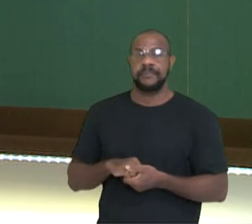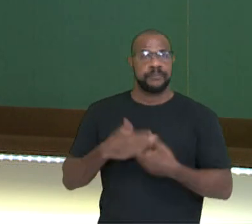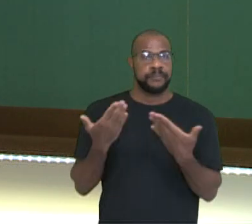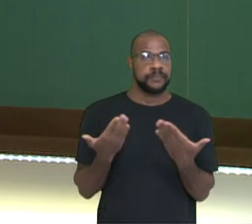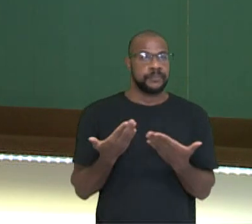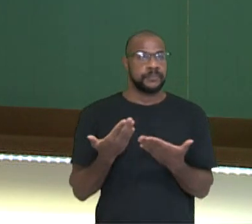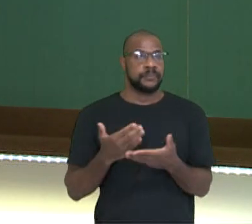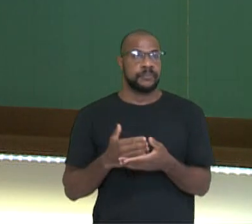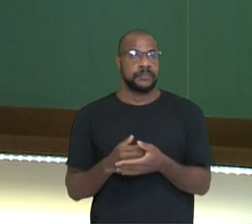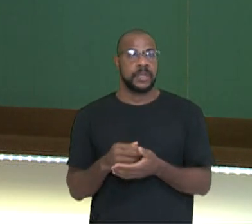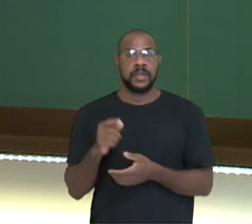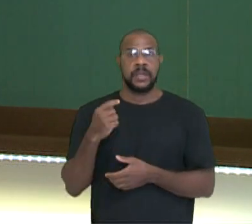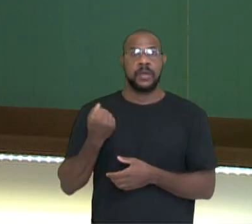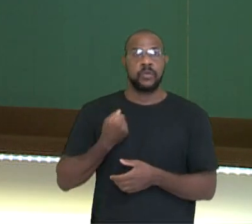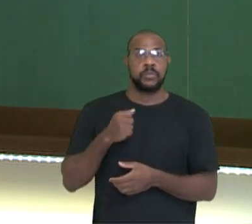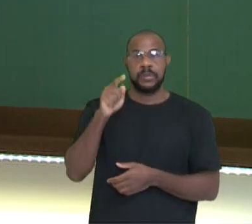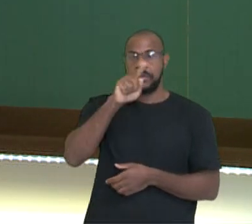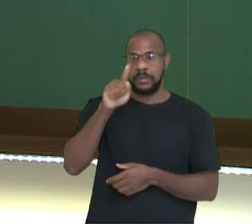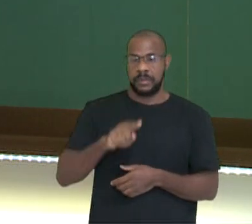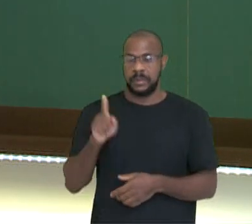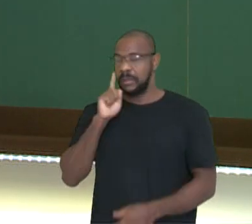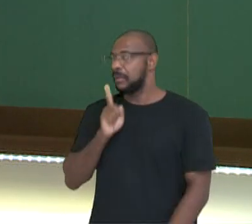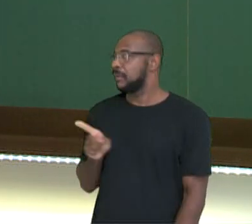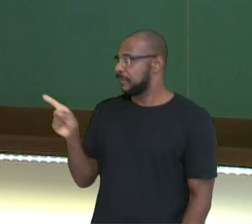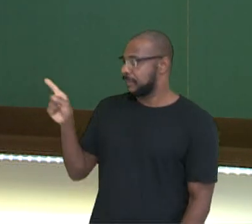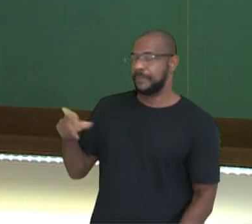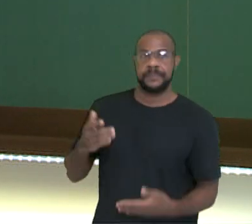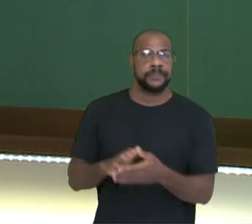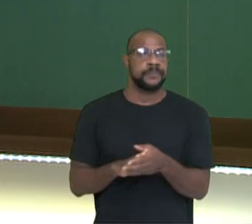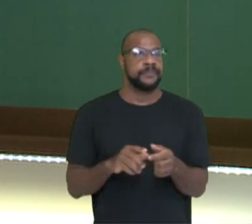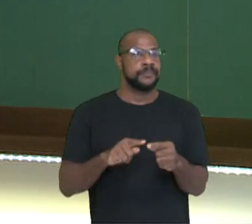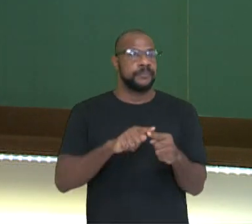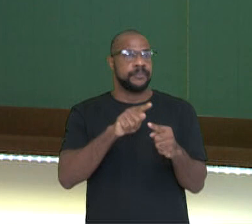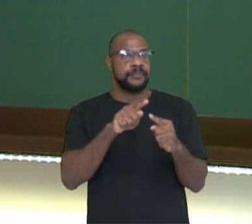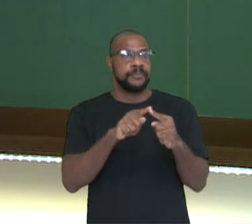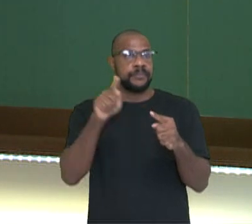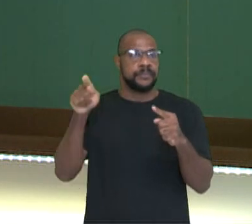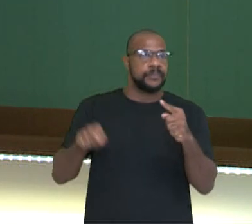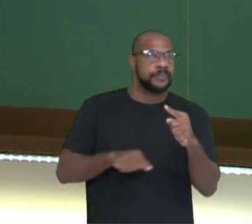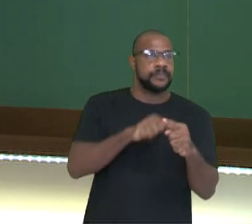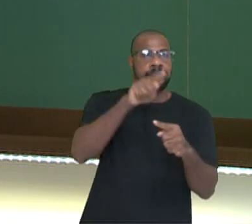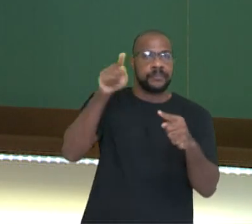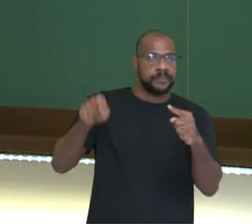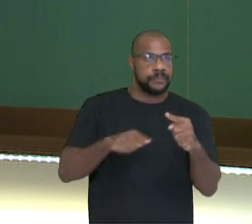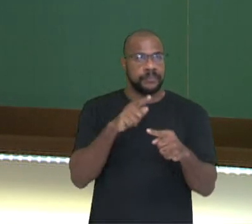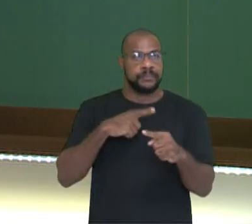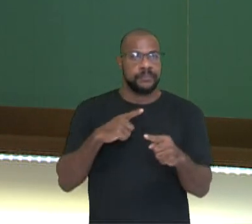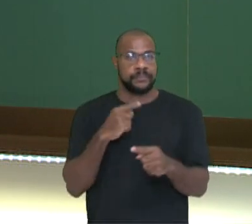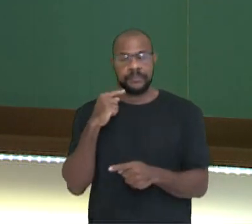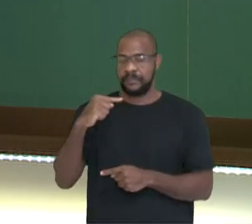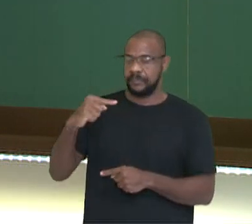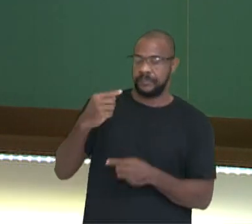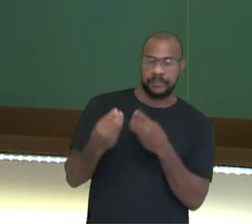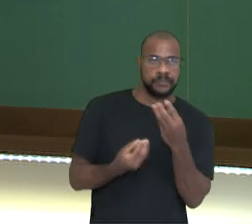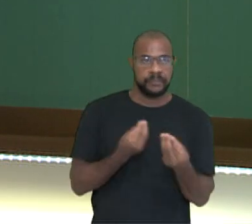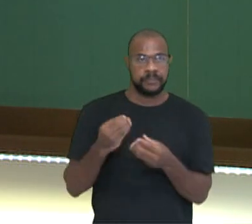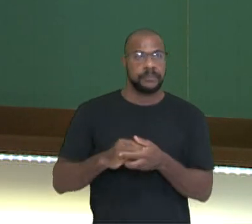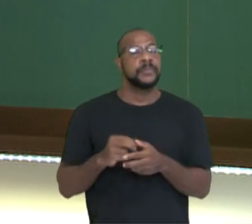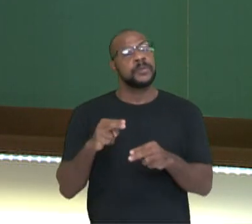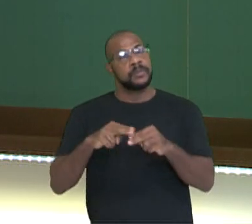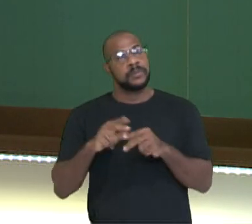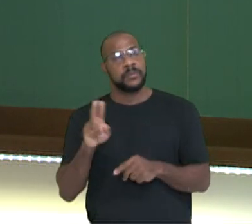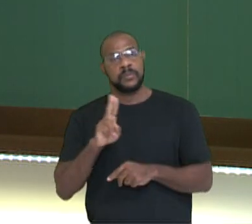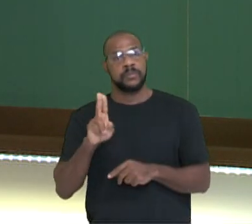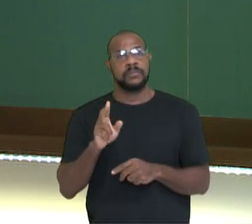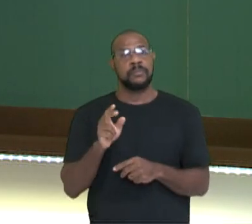anti-horário é positivo e o sentido horário é aquele que define os ângulos negativos, tá? Então, por isso que ele